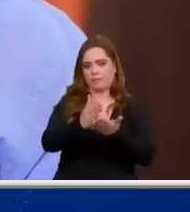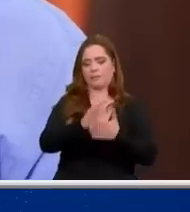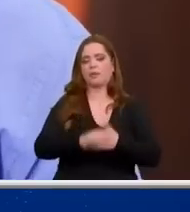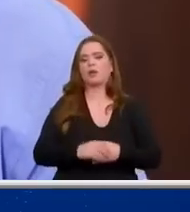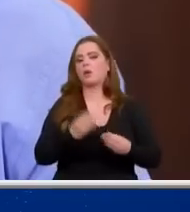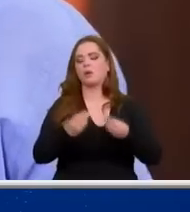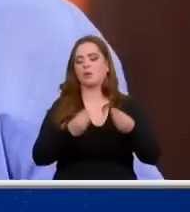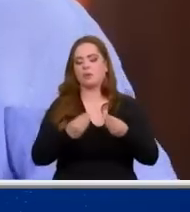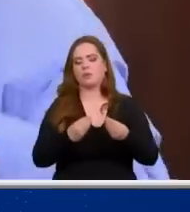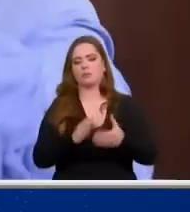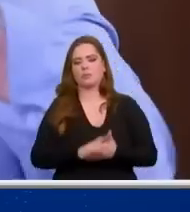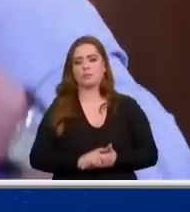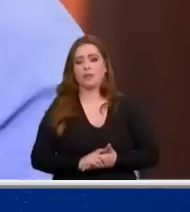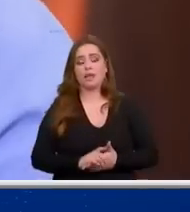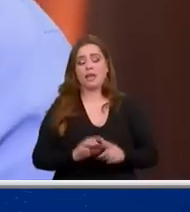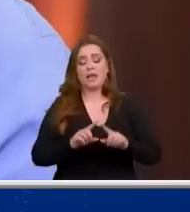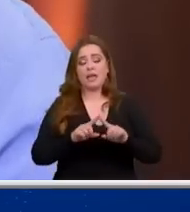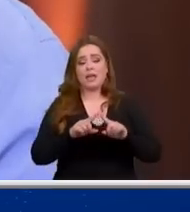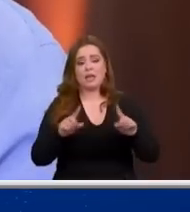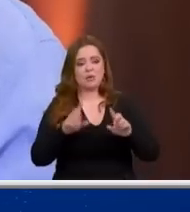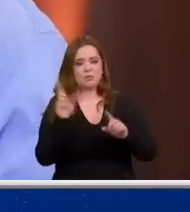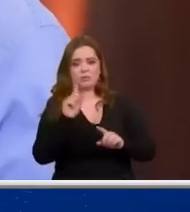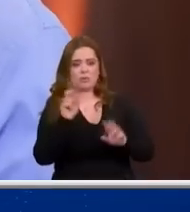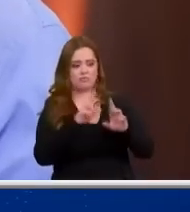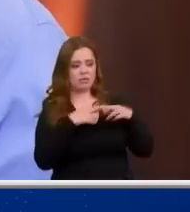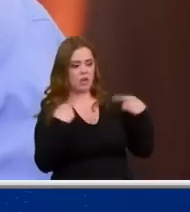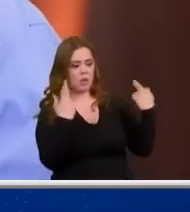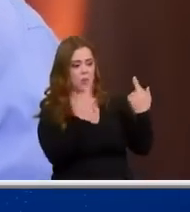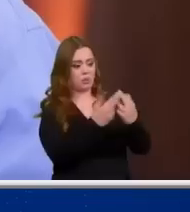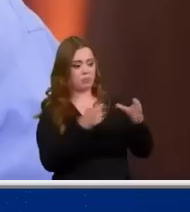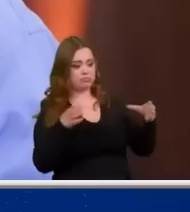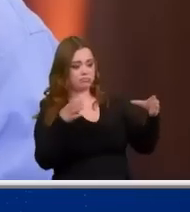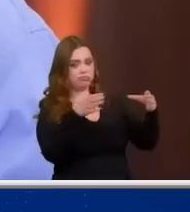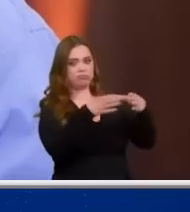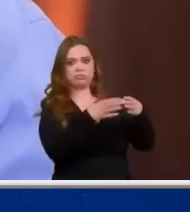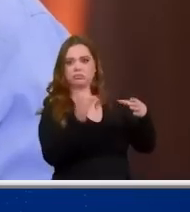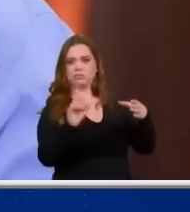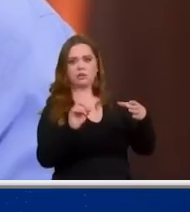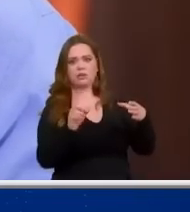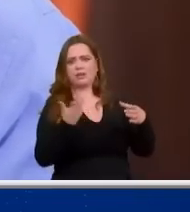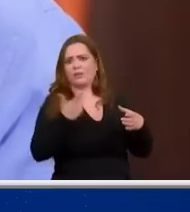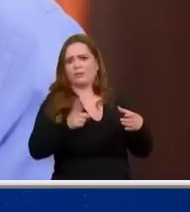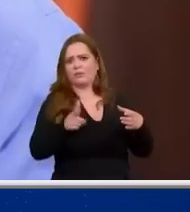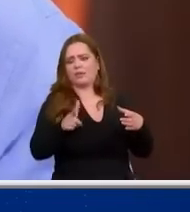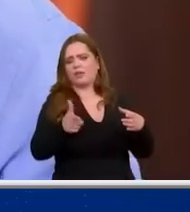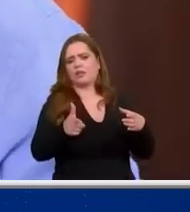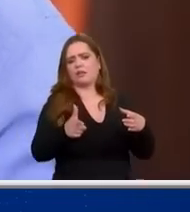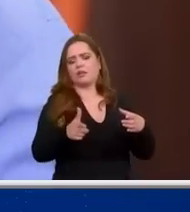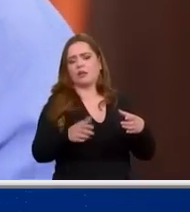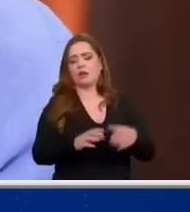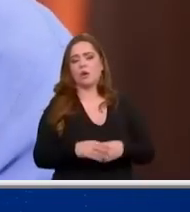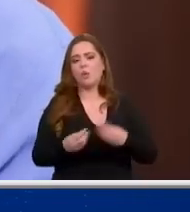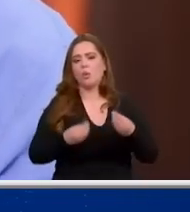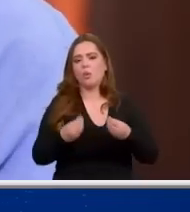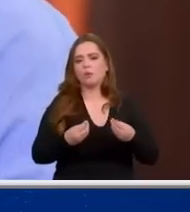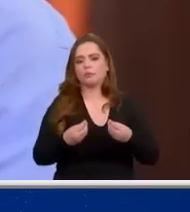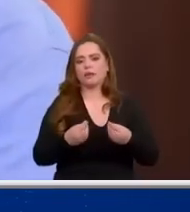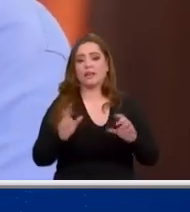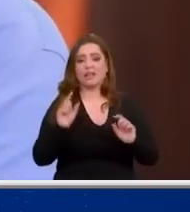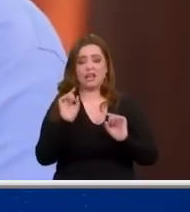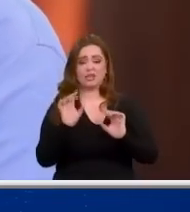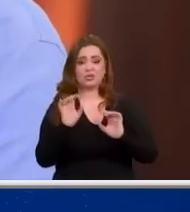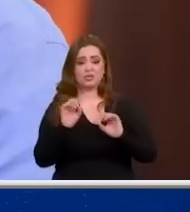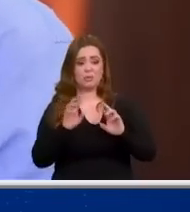o centrão para um governante como Lula que é esse governante analógico que